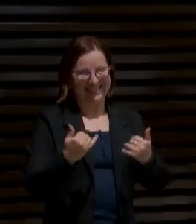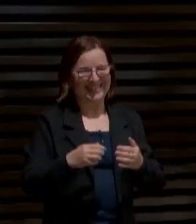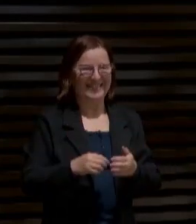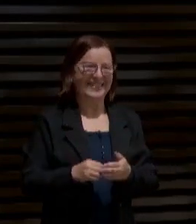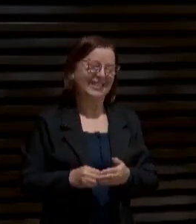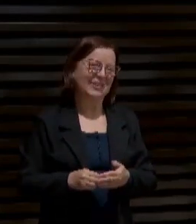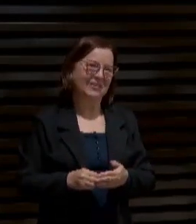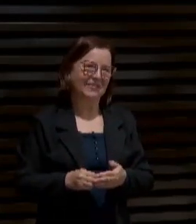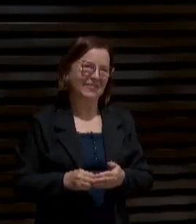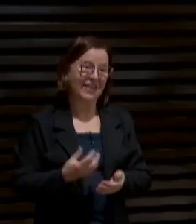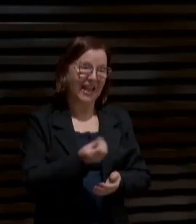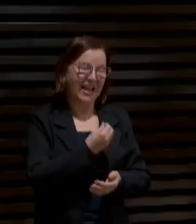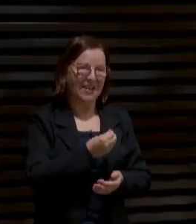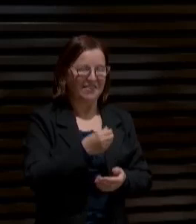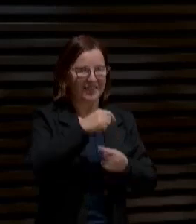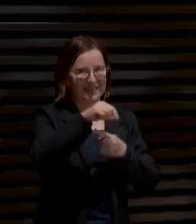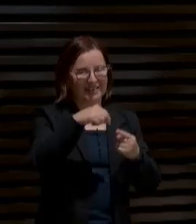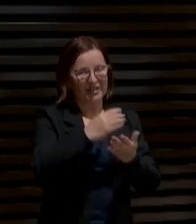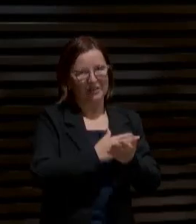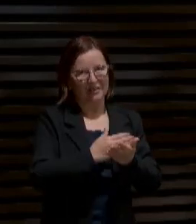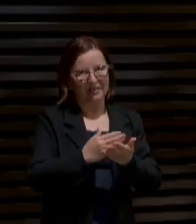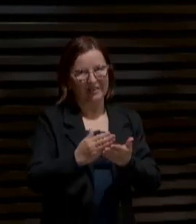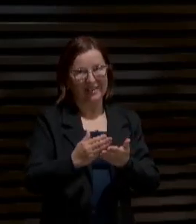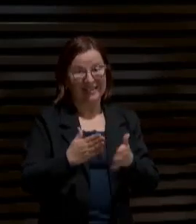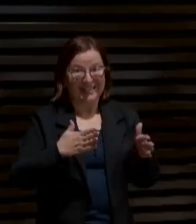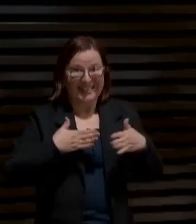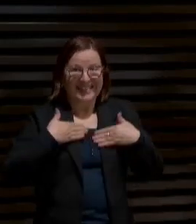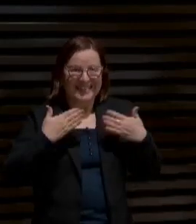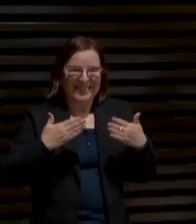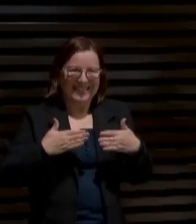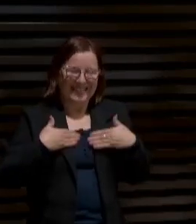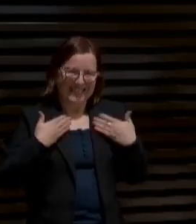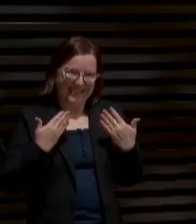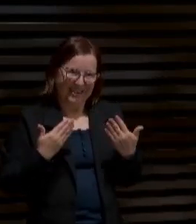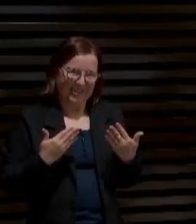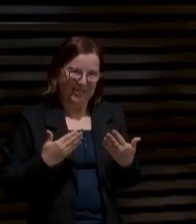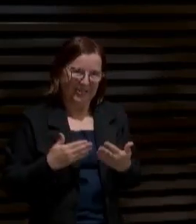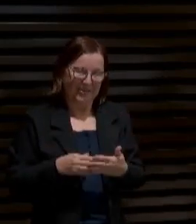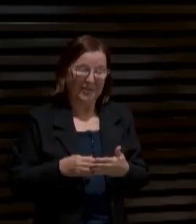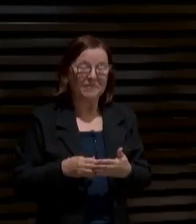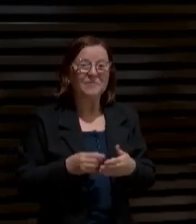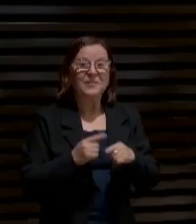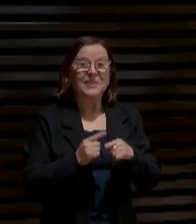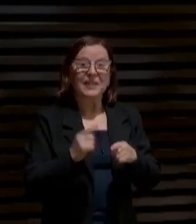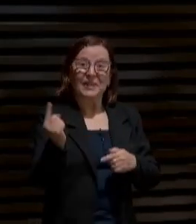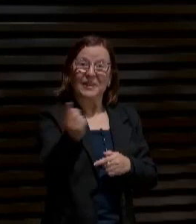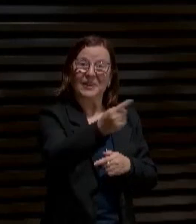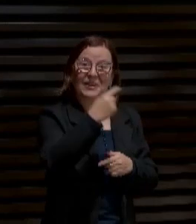a vida de santidade inicia-se com privilégio status de filhos